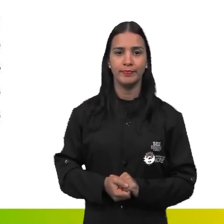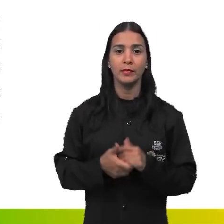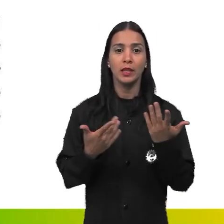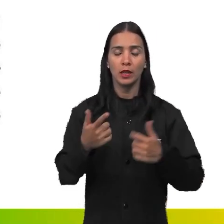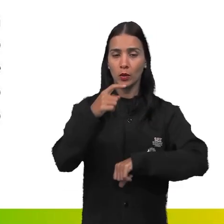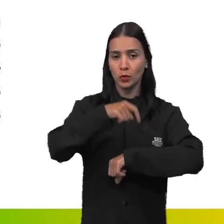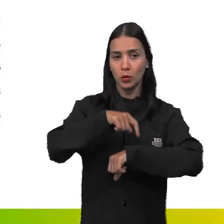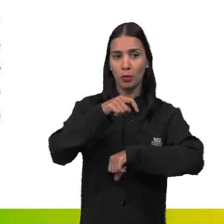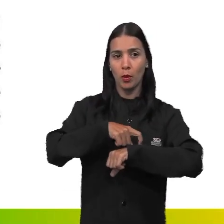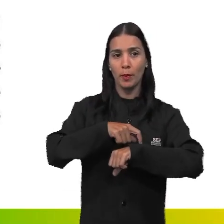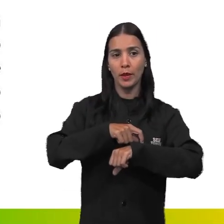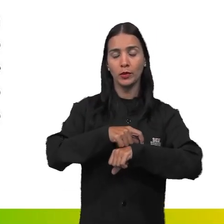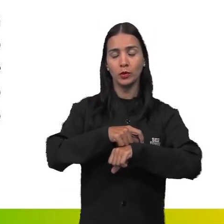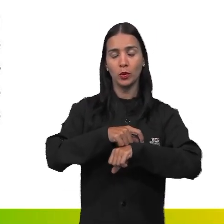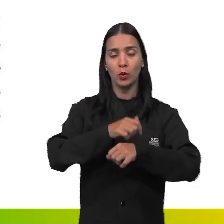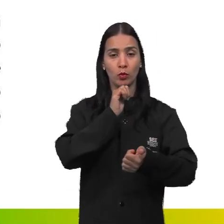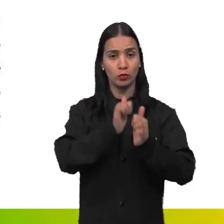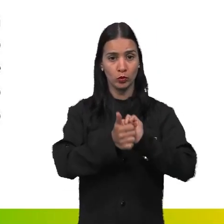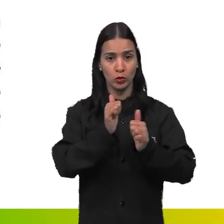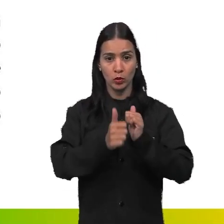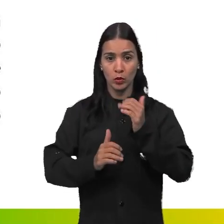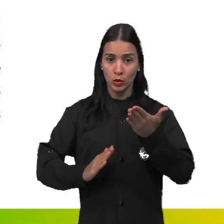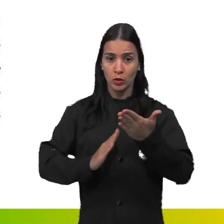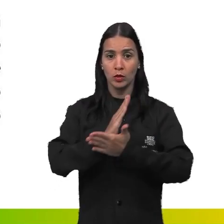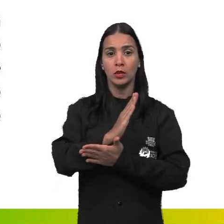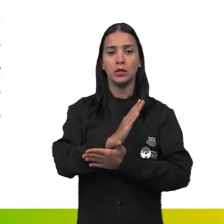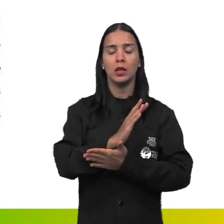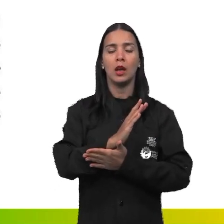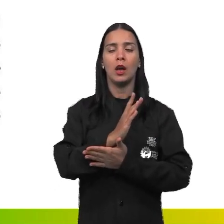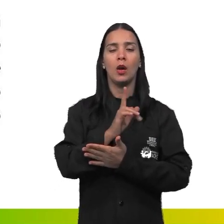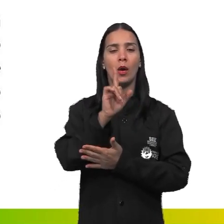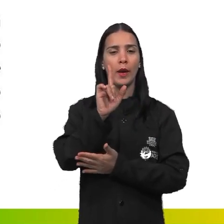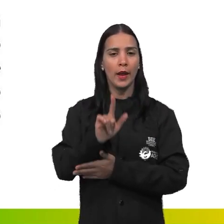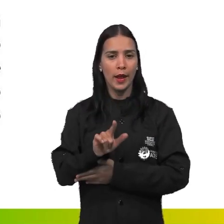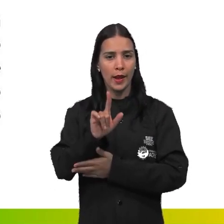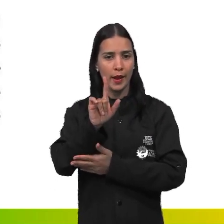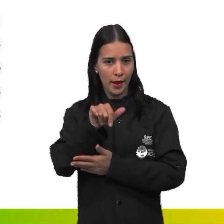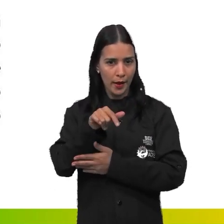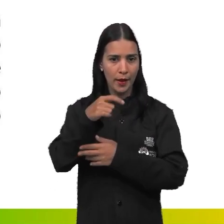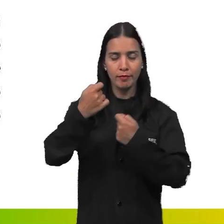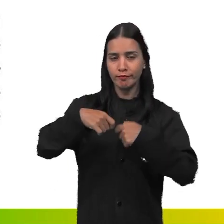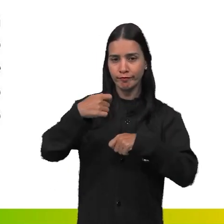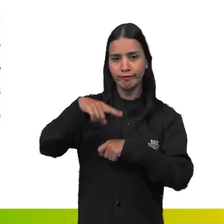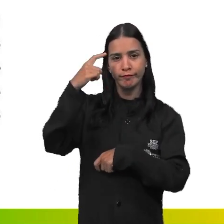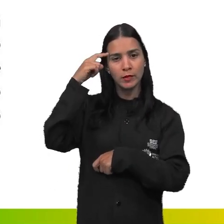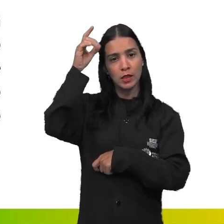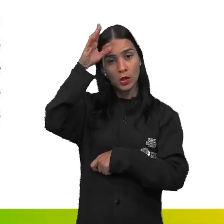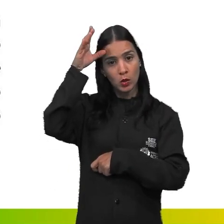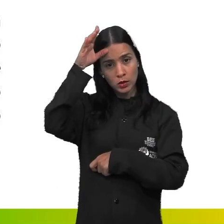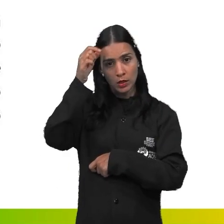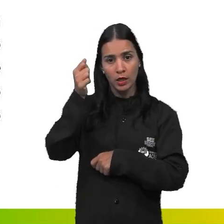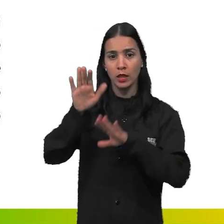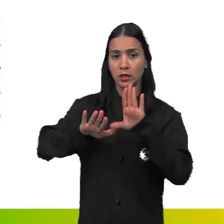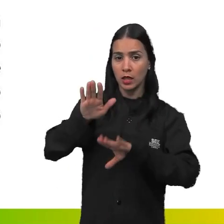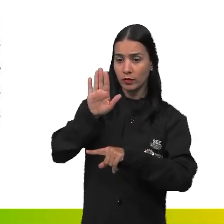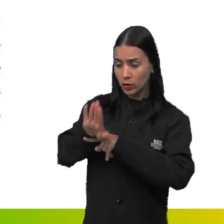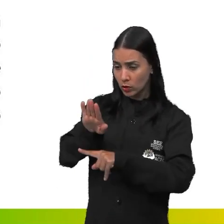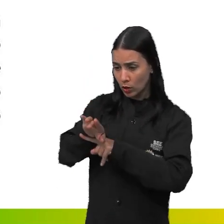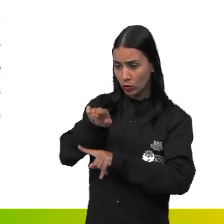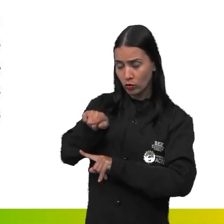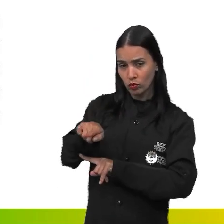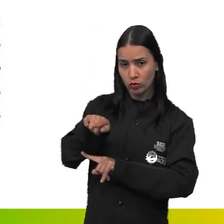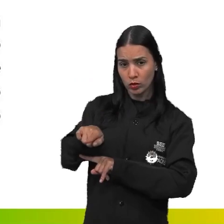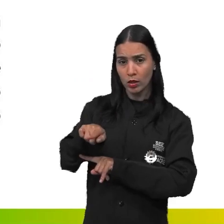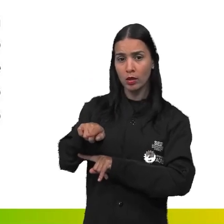de invasão, atitudes como ajudar o colega machucado, admitir um toque ou uma falta cometida e evitar